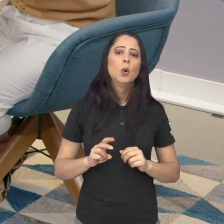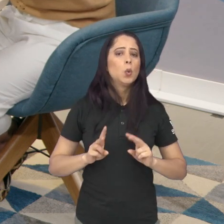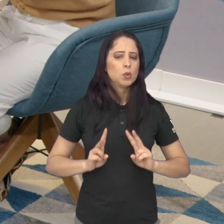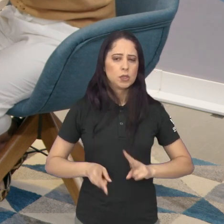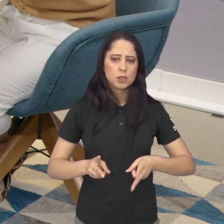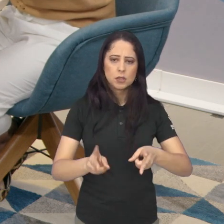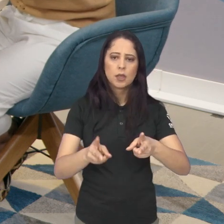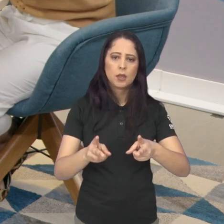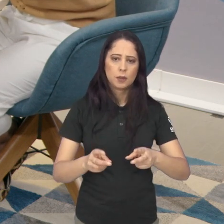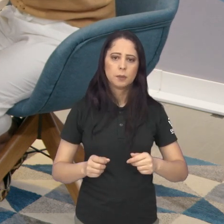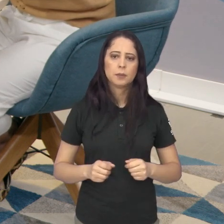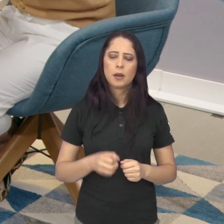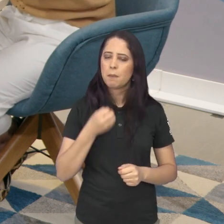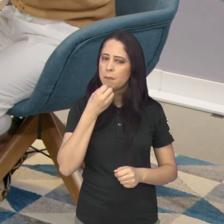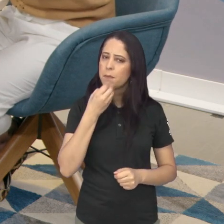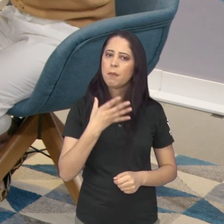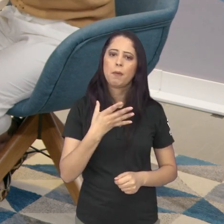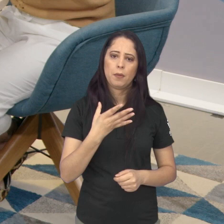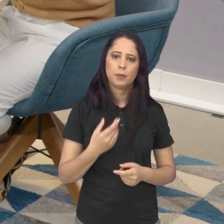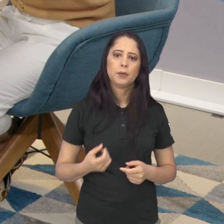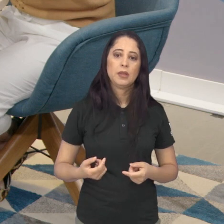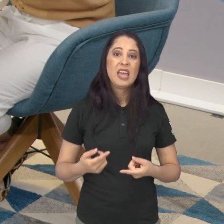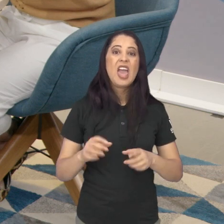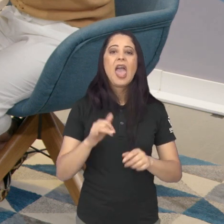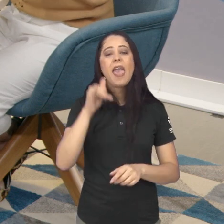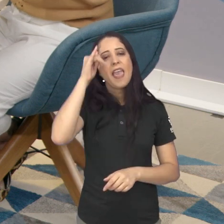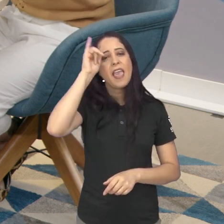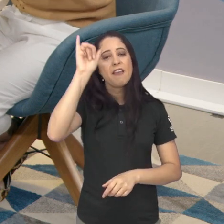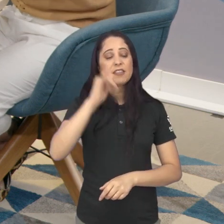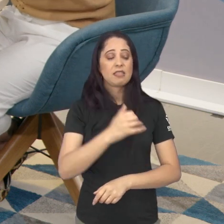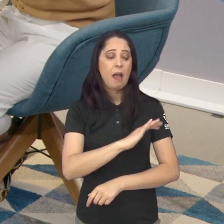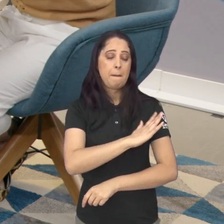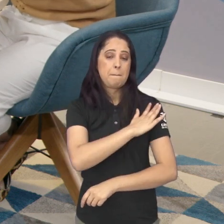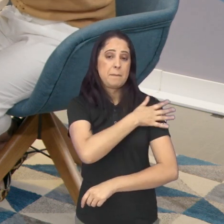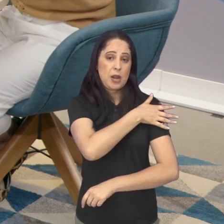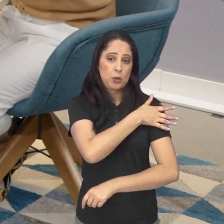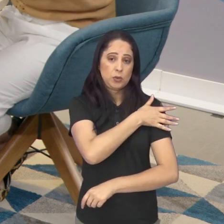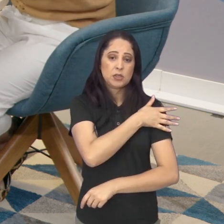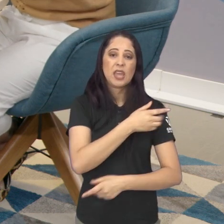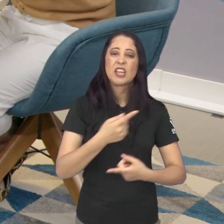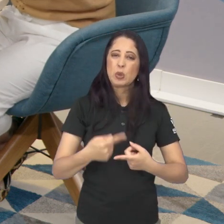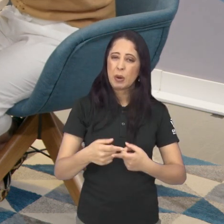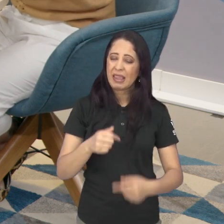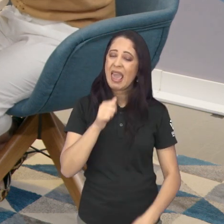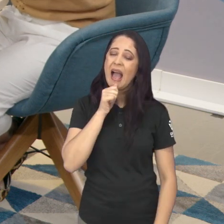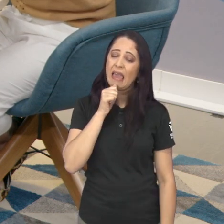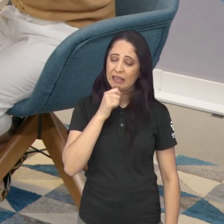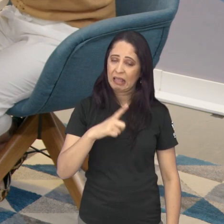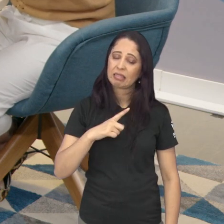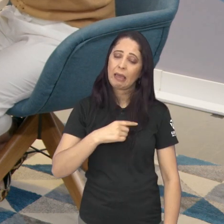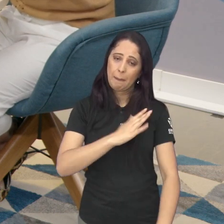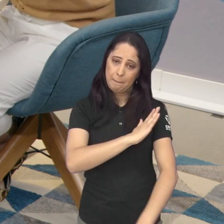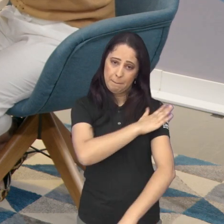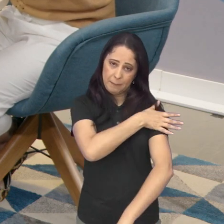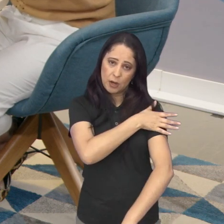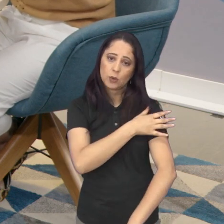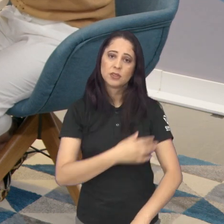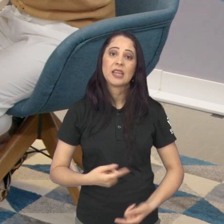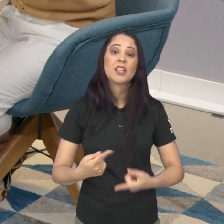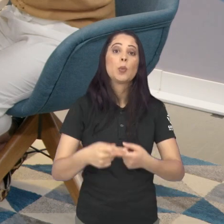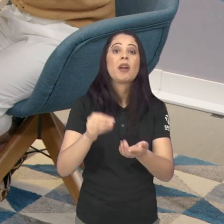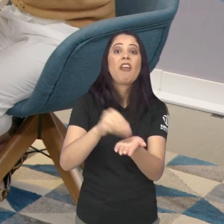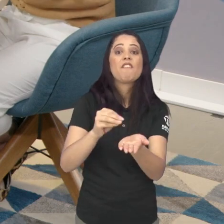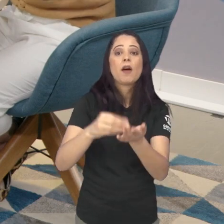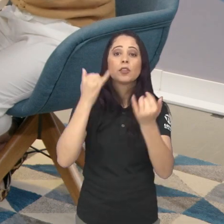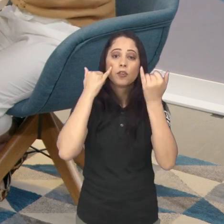falando mais sobre o assunto também, vai conseguir sair desse preconceito que muitas vezes ainda existe essa ignorância, né? Porque justamente falta